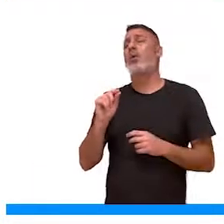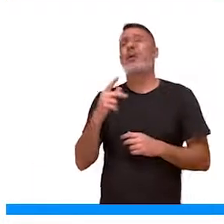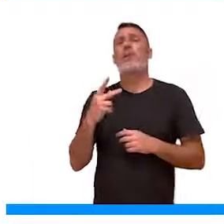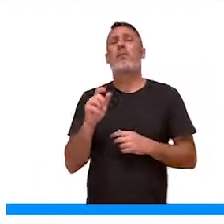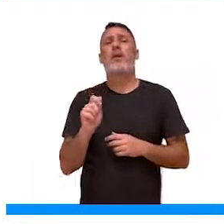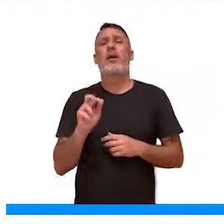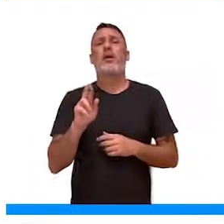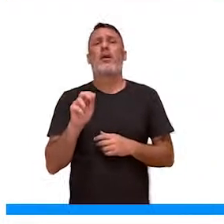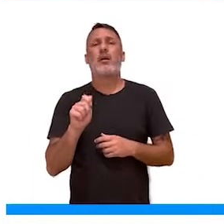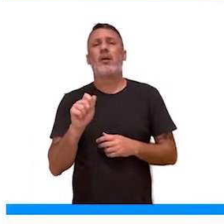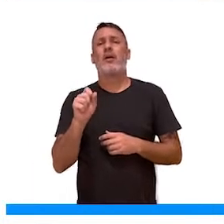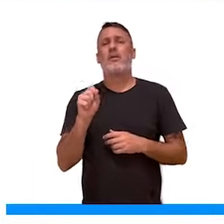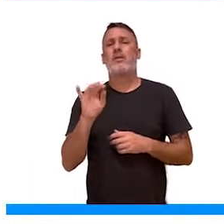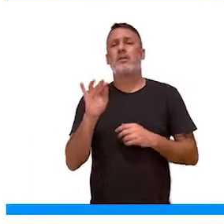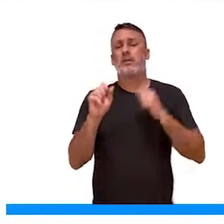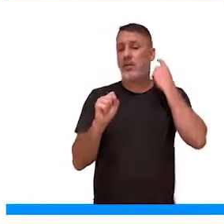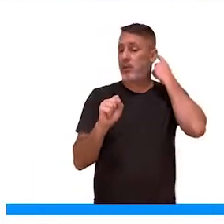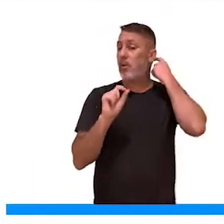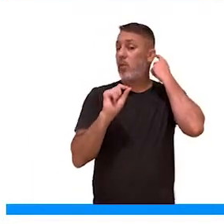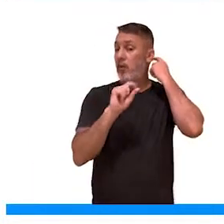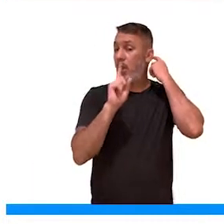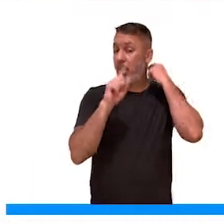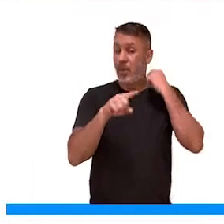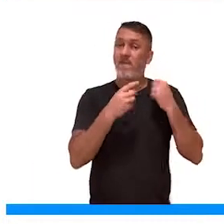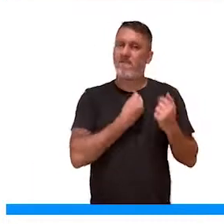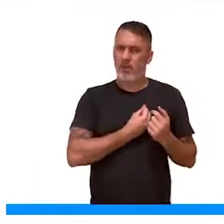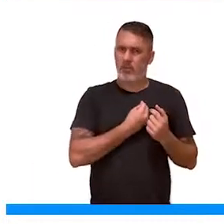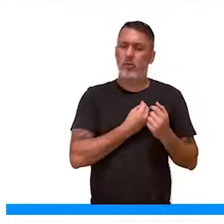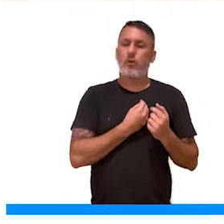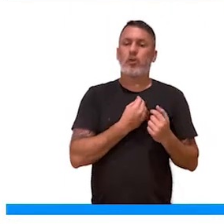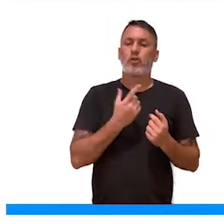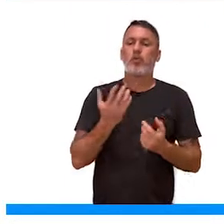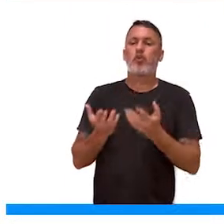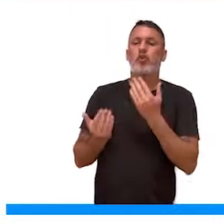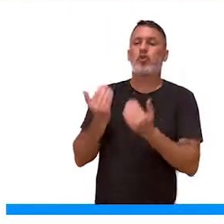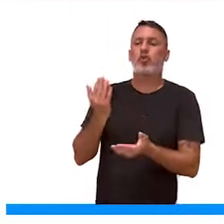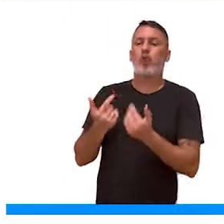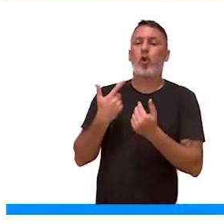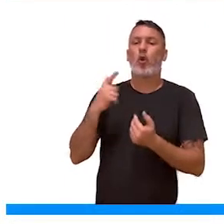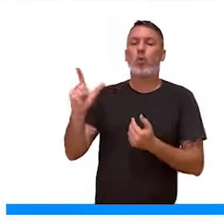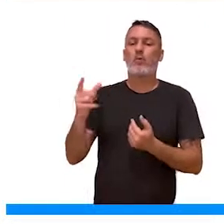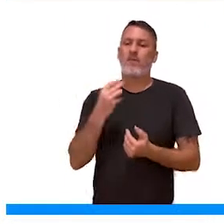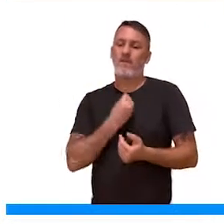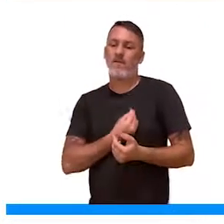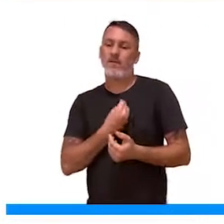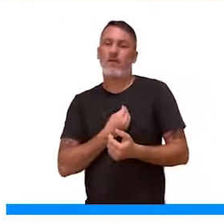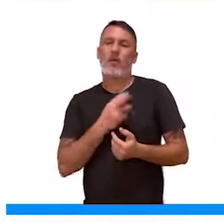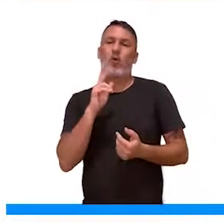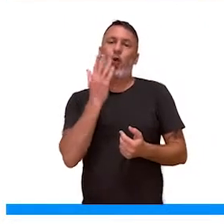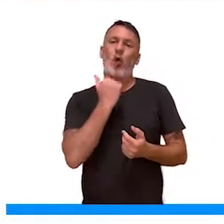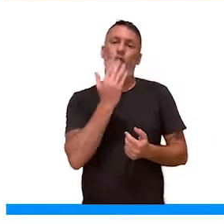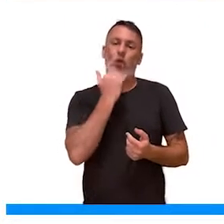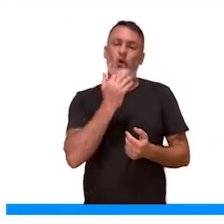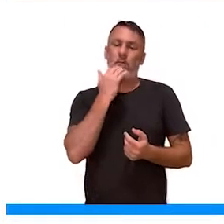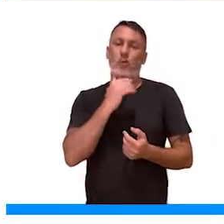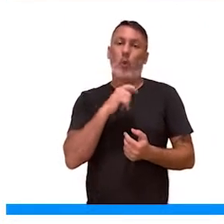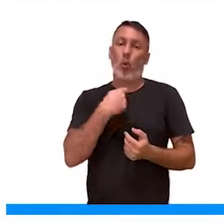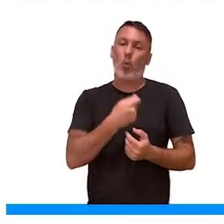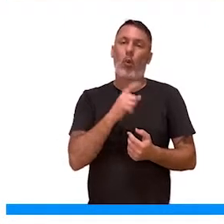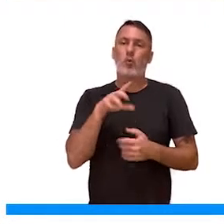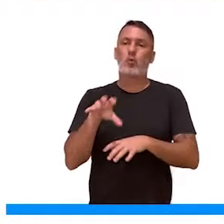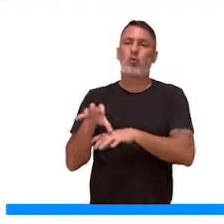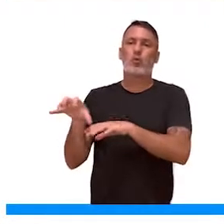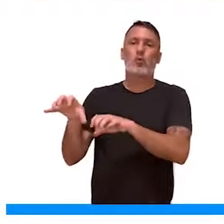Quem são os parasitas? São aqueles que retiram de outros organismos os recursos que eles precisam para sobreviver. São chamados